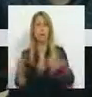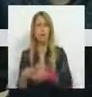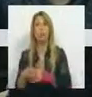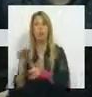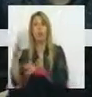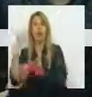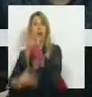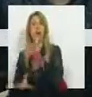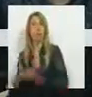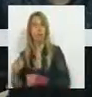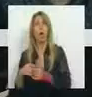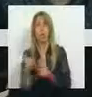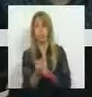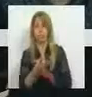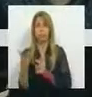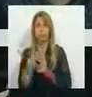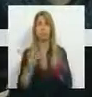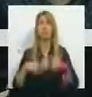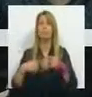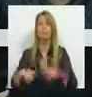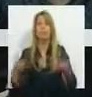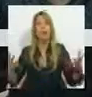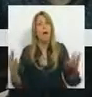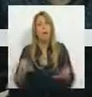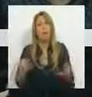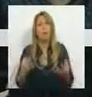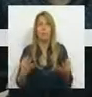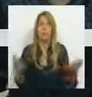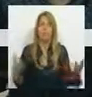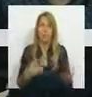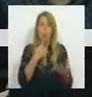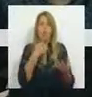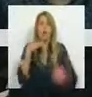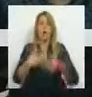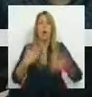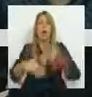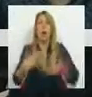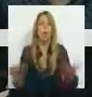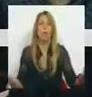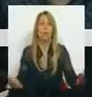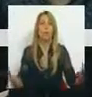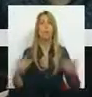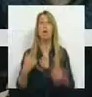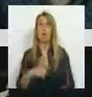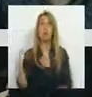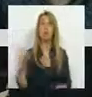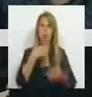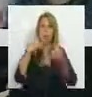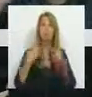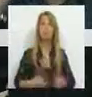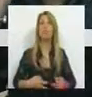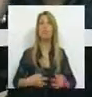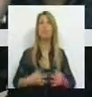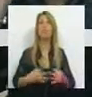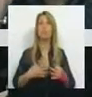tiveram propriamente um grande prosseguimento, mas retirámos todos dessas reuniões a